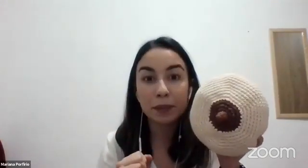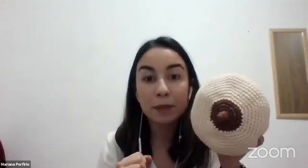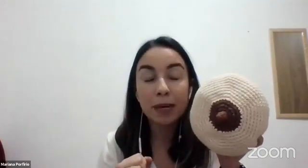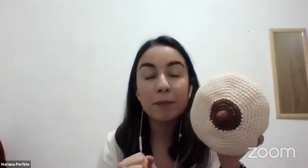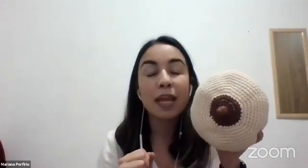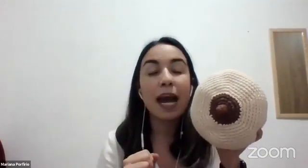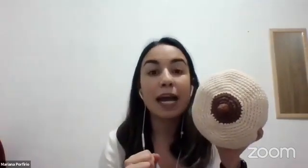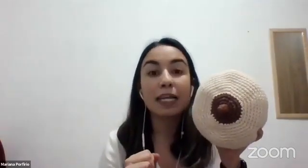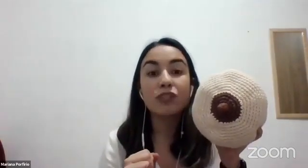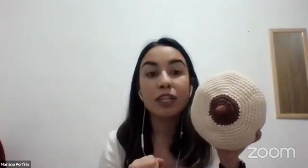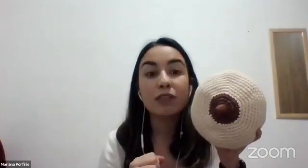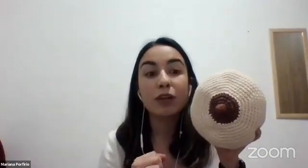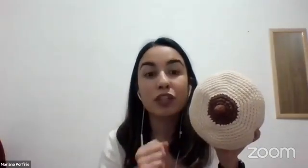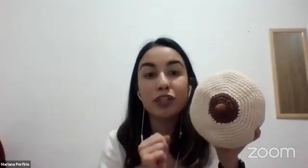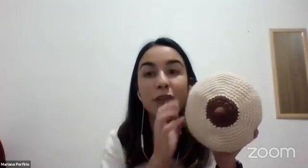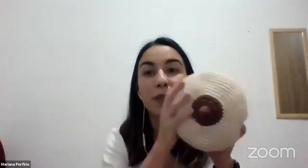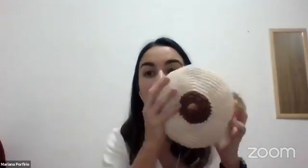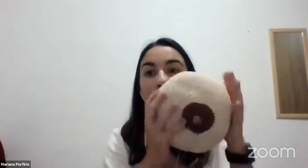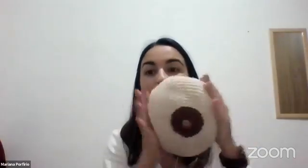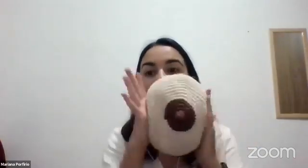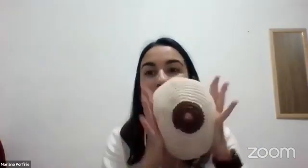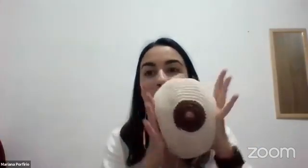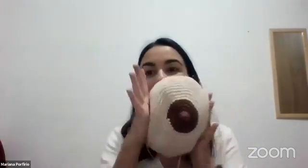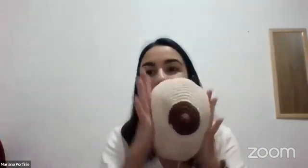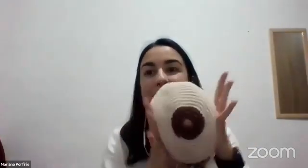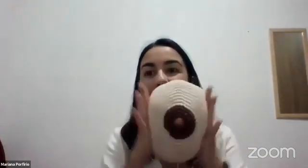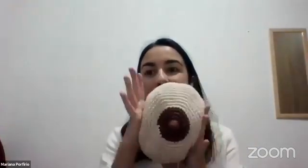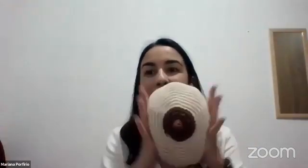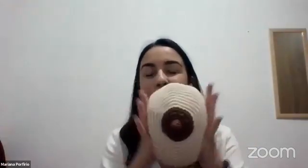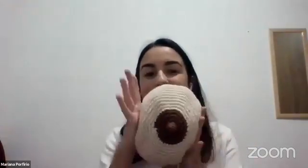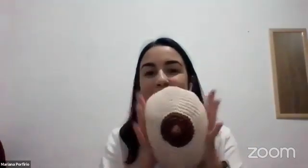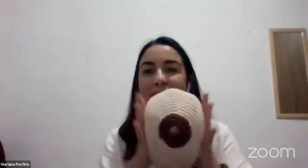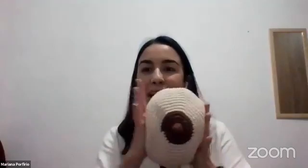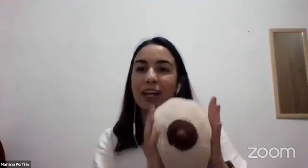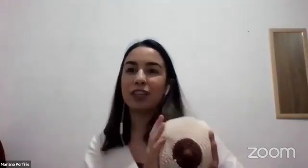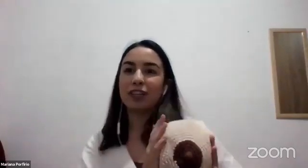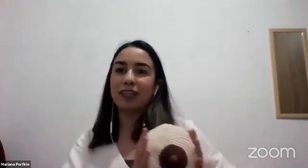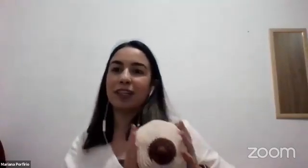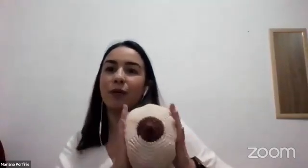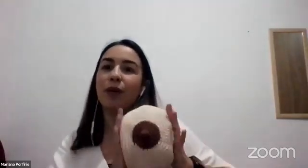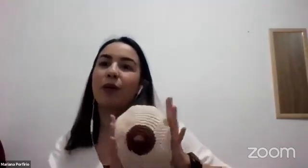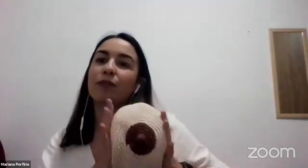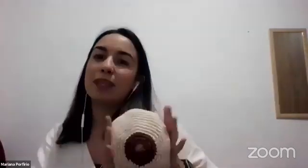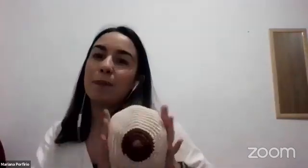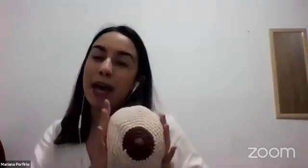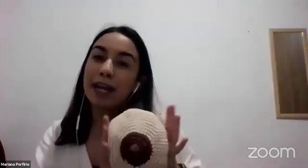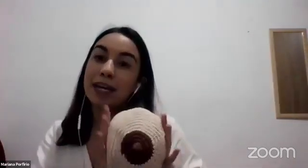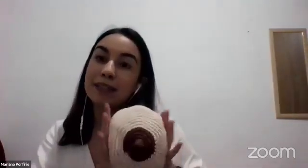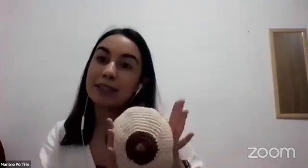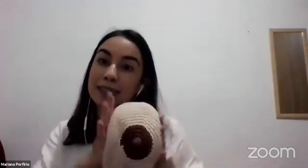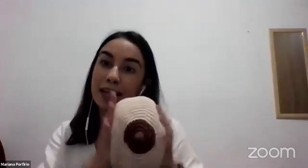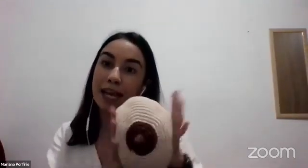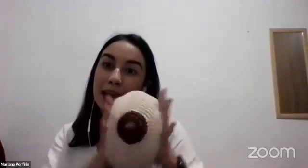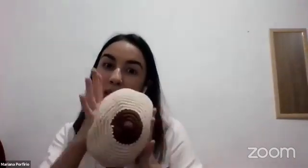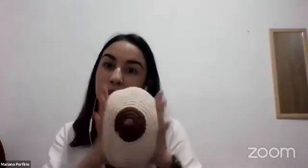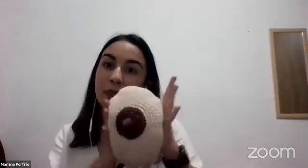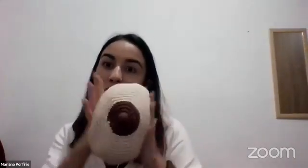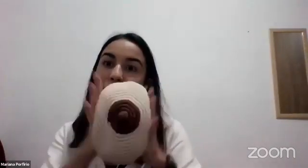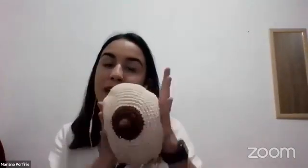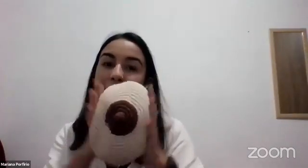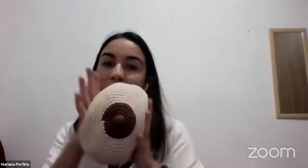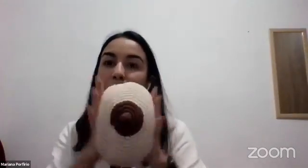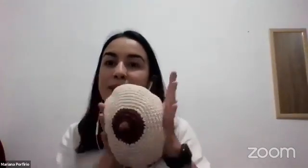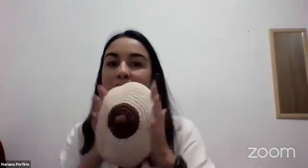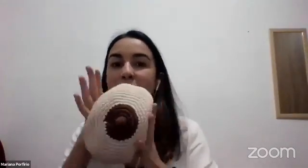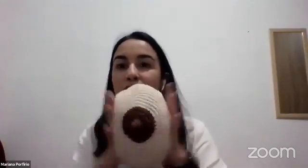essa mama. Além disso, a gente também faz, né, as massagens. Então, você pega esse seio